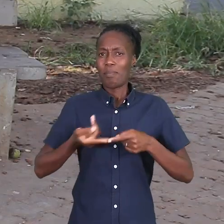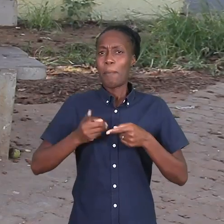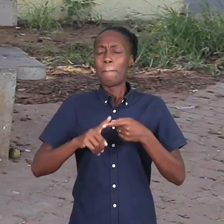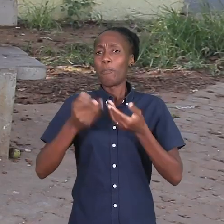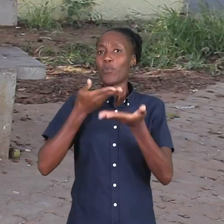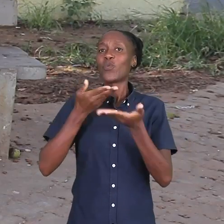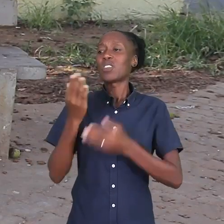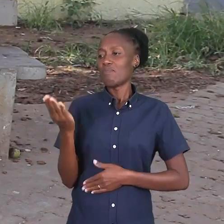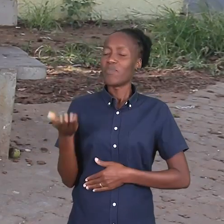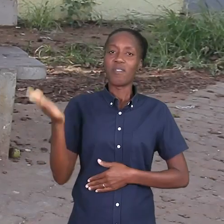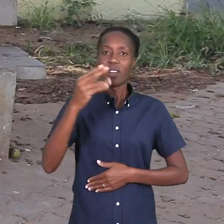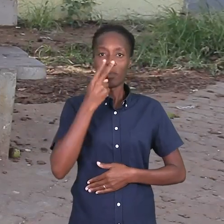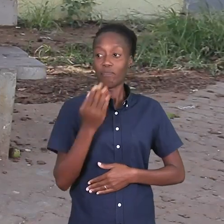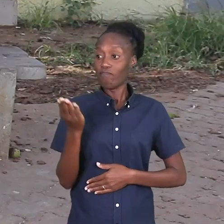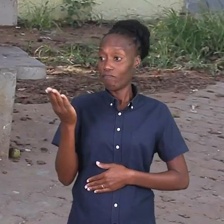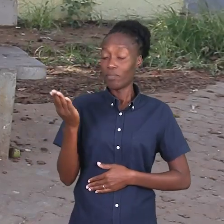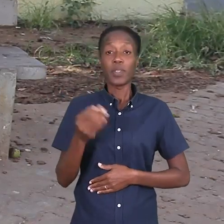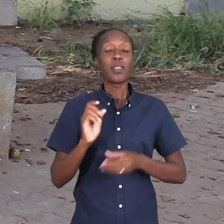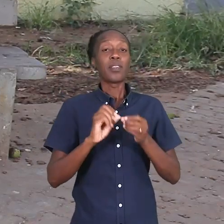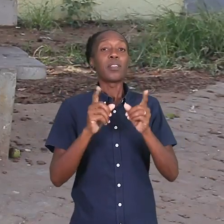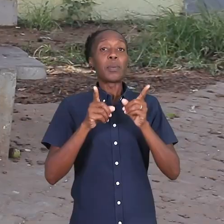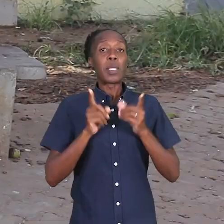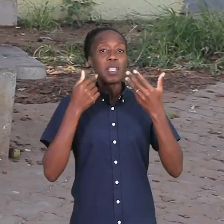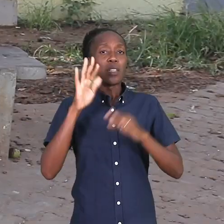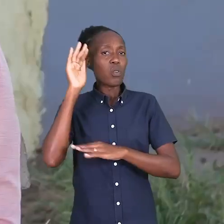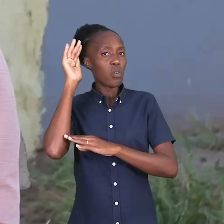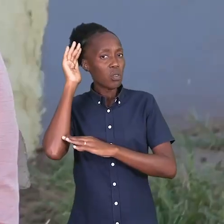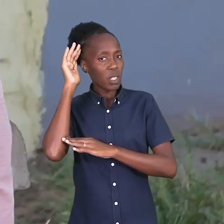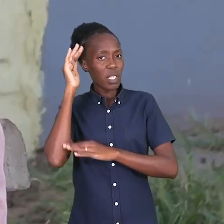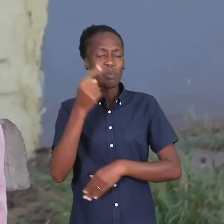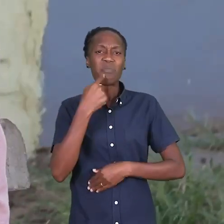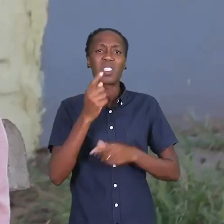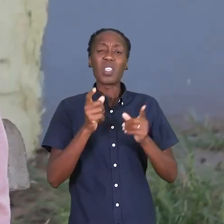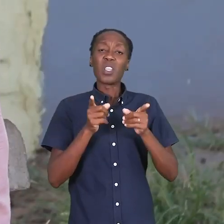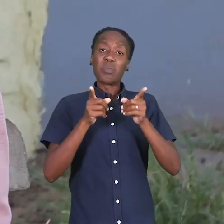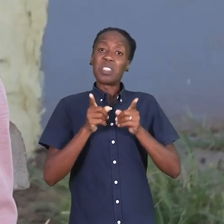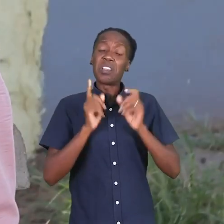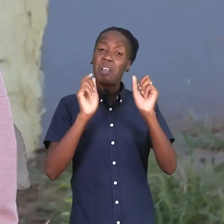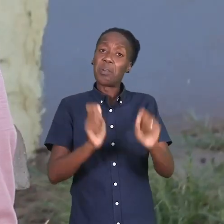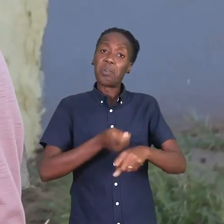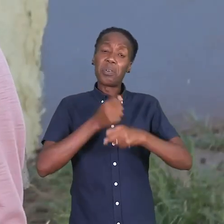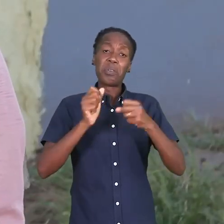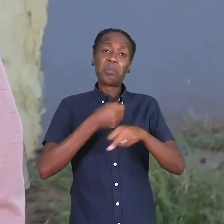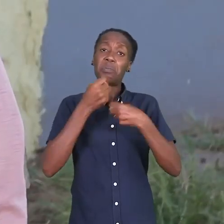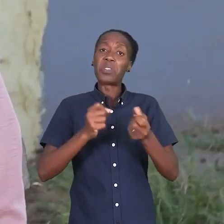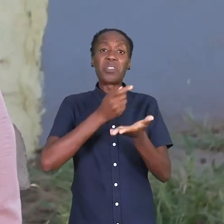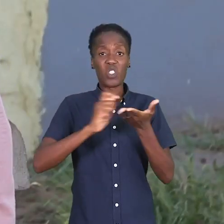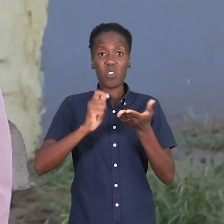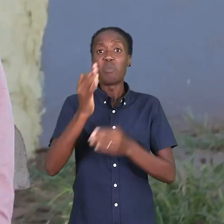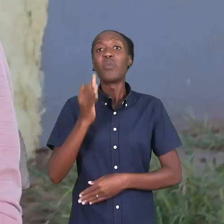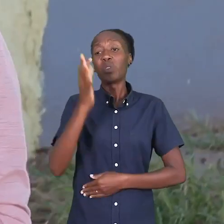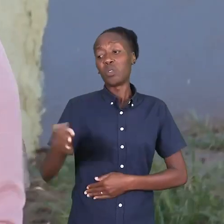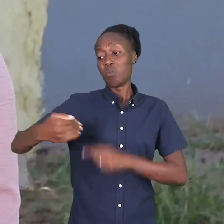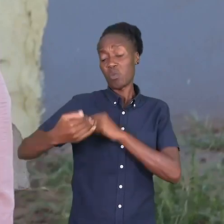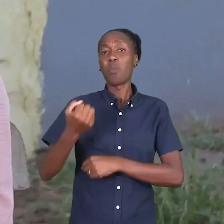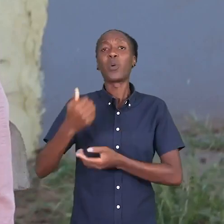Ansiosa e pronta. Então vamos a isso. Sheila, creio que já deves ter ouvido por aí que meninas não precisam estudar muito porque